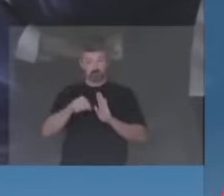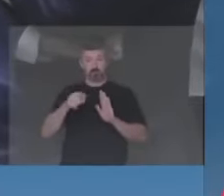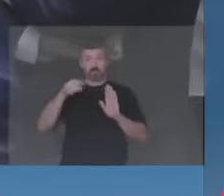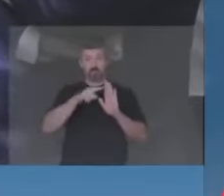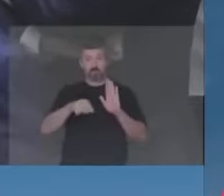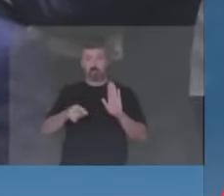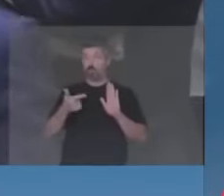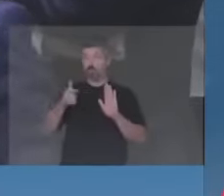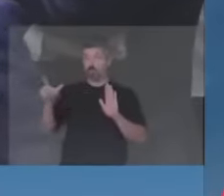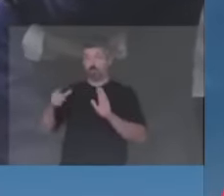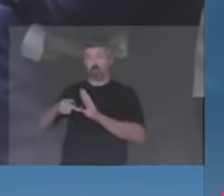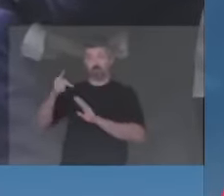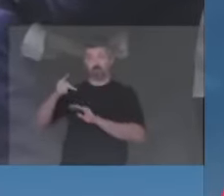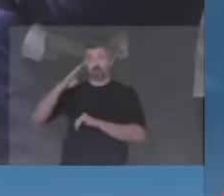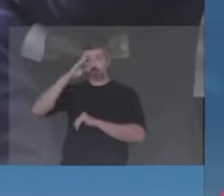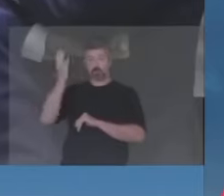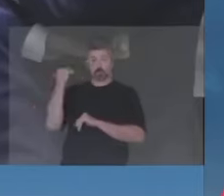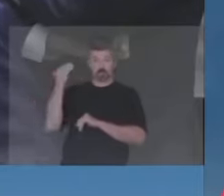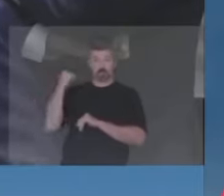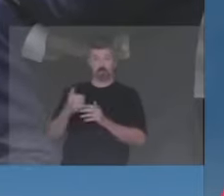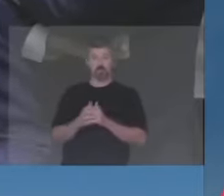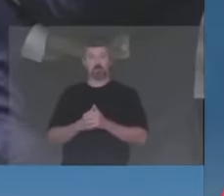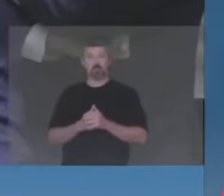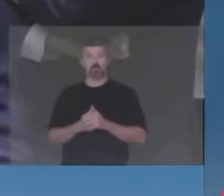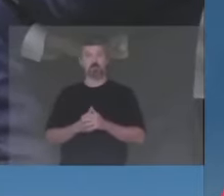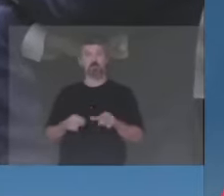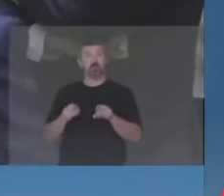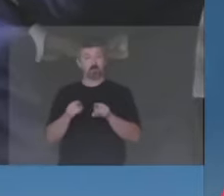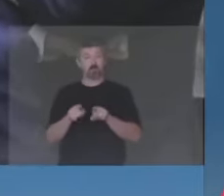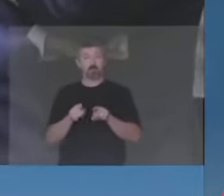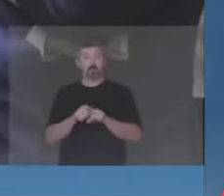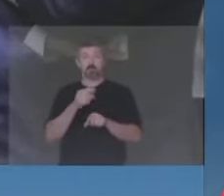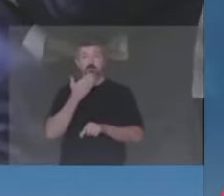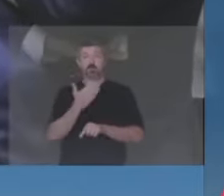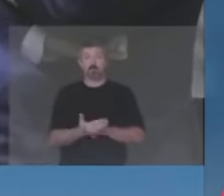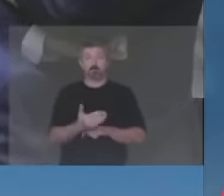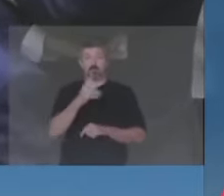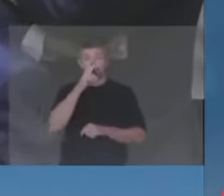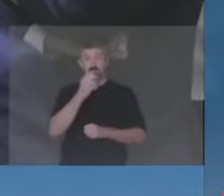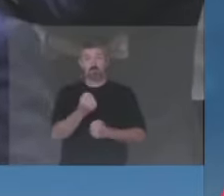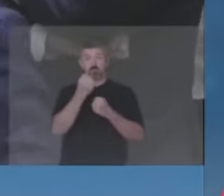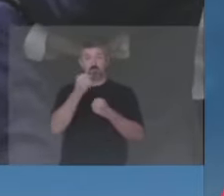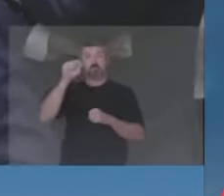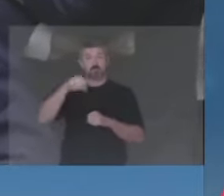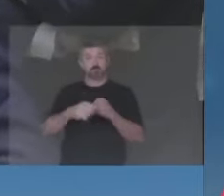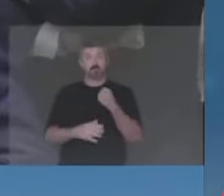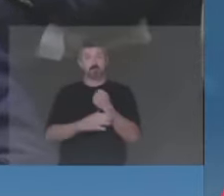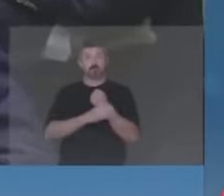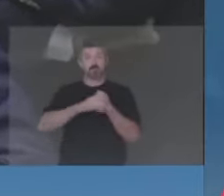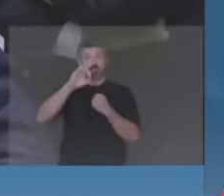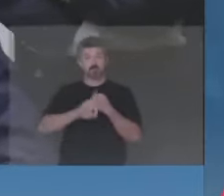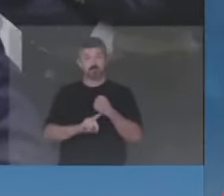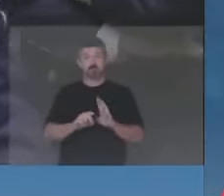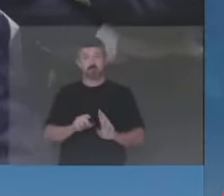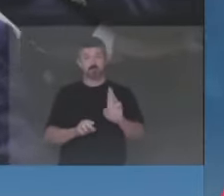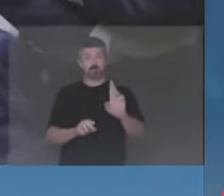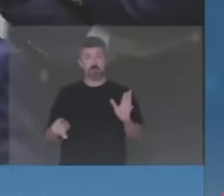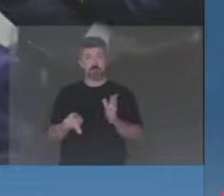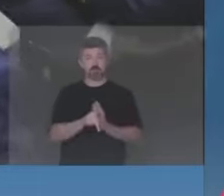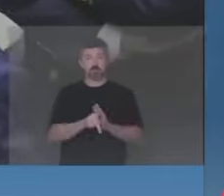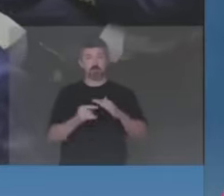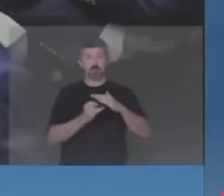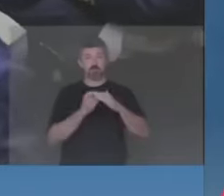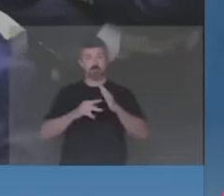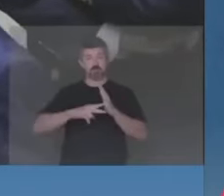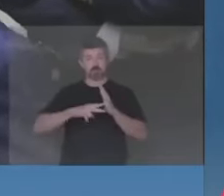uma portaria do governo Bolsonaro para também favorecer, fortalecer e garantir o direito de representação das